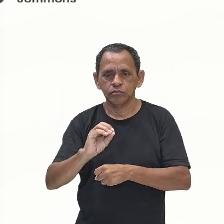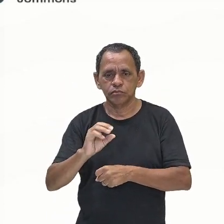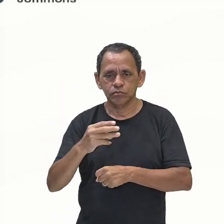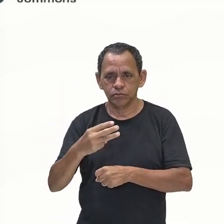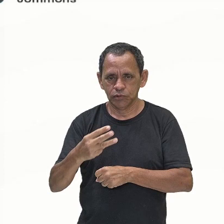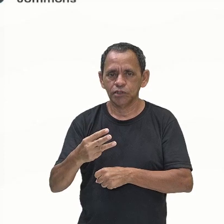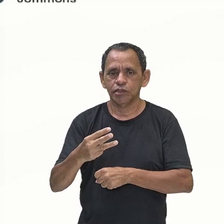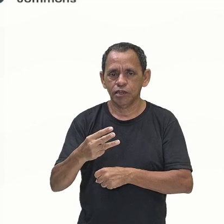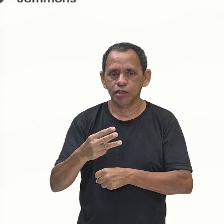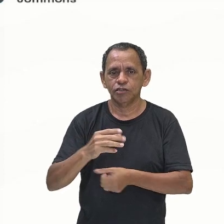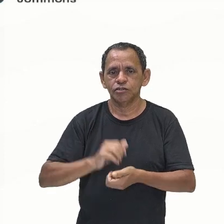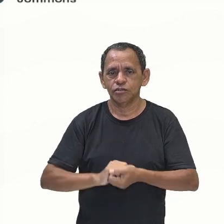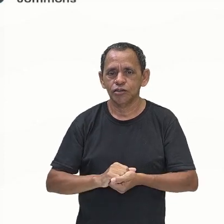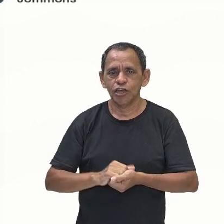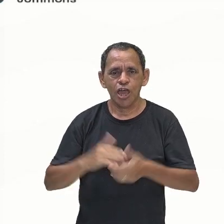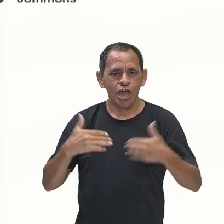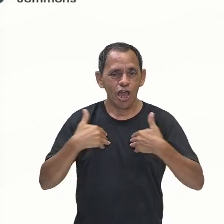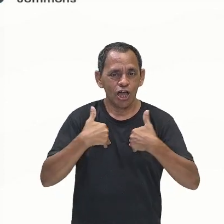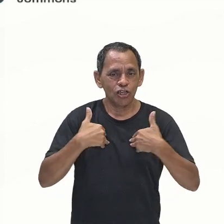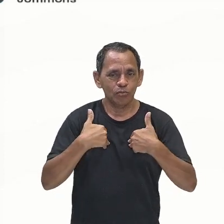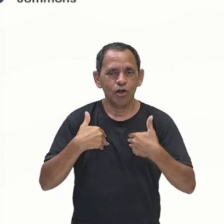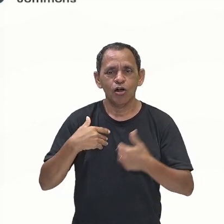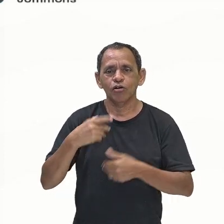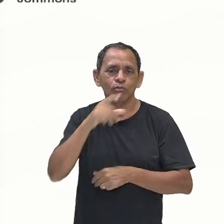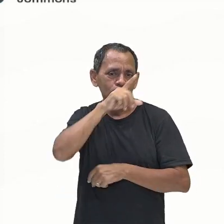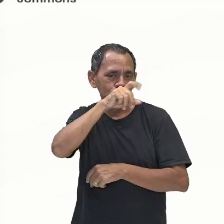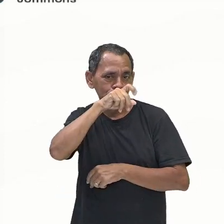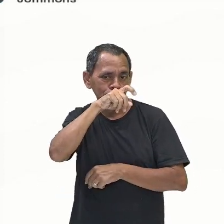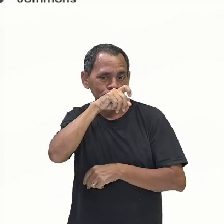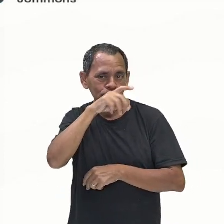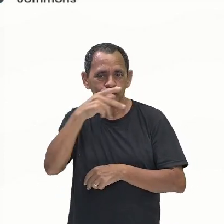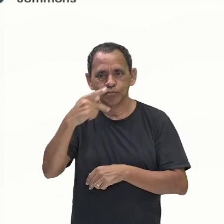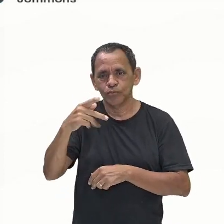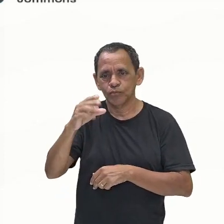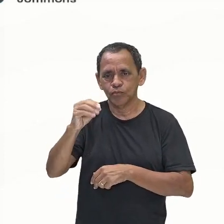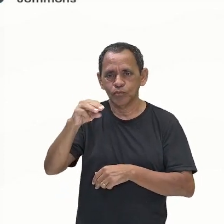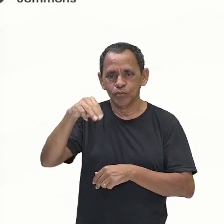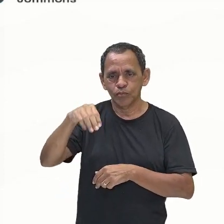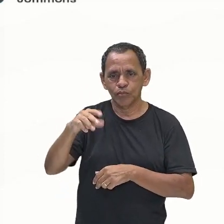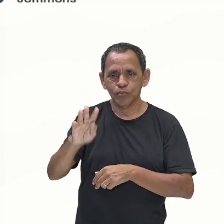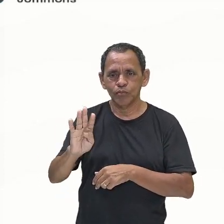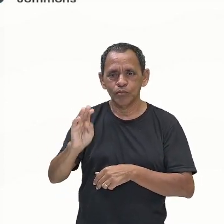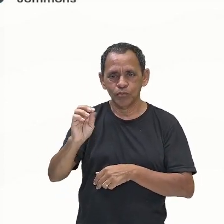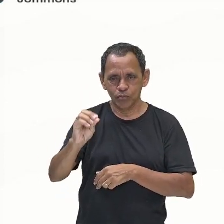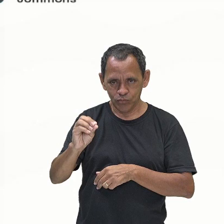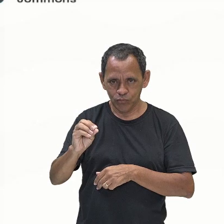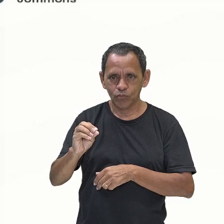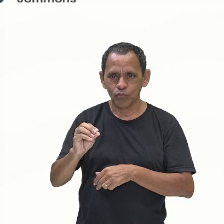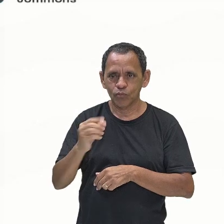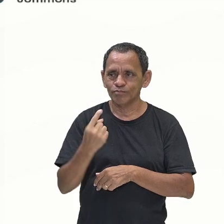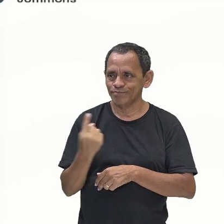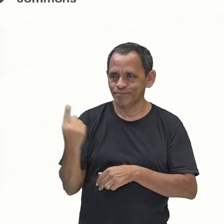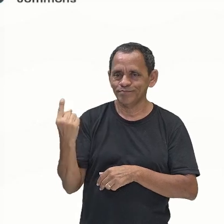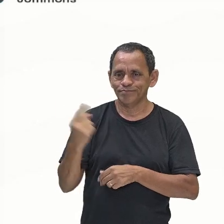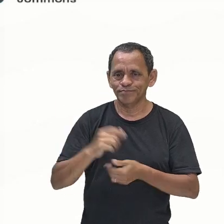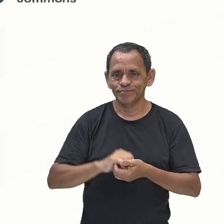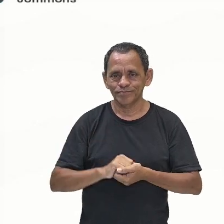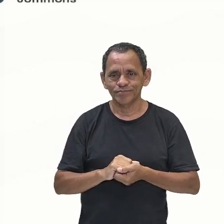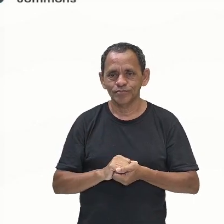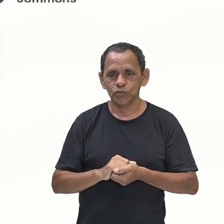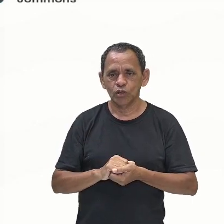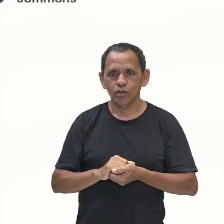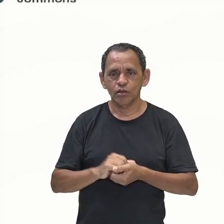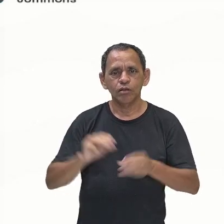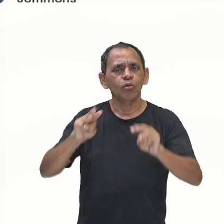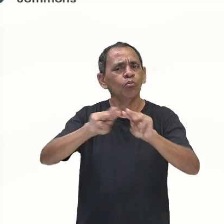camarada chamado Nel Brunner. Gente, vocês acreditem, vendo aqui as fotos, essa aqui é a foto de um museu,